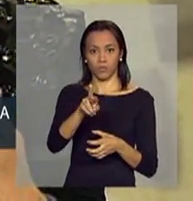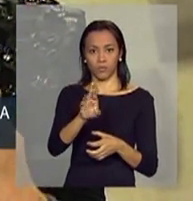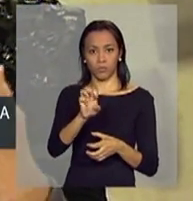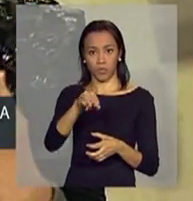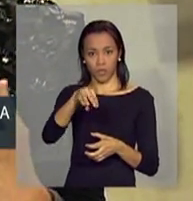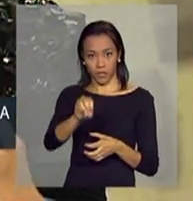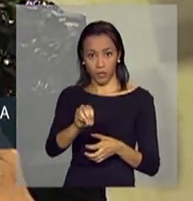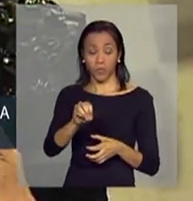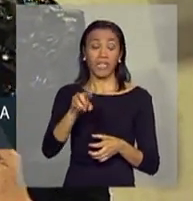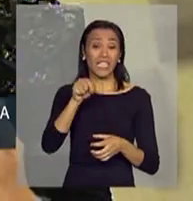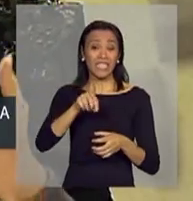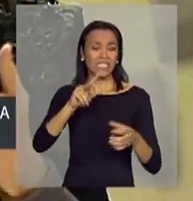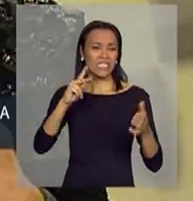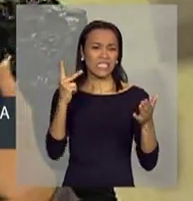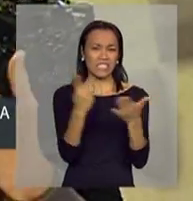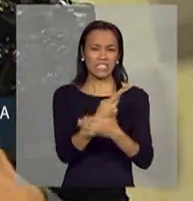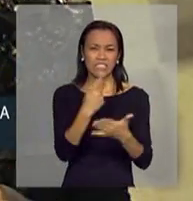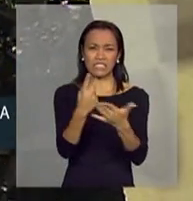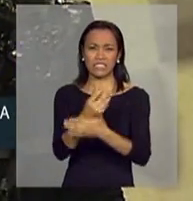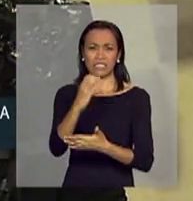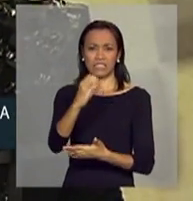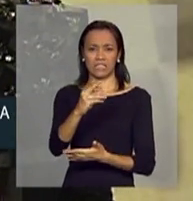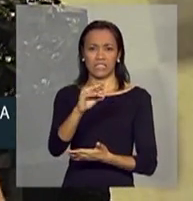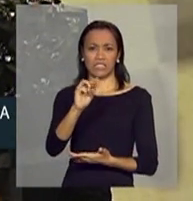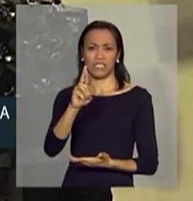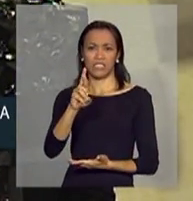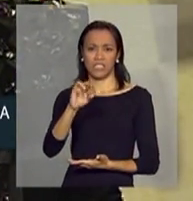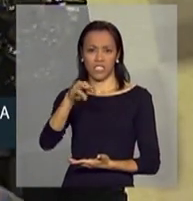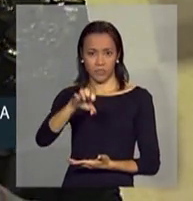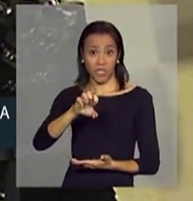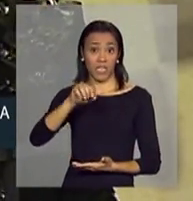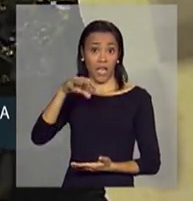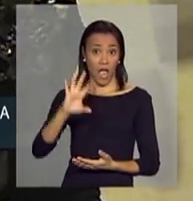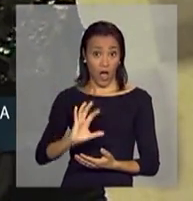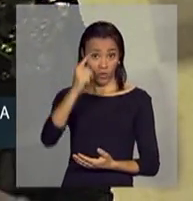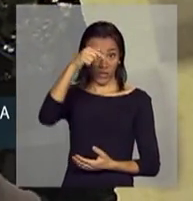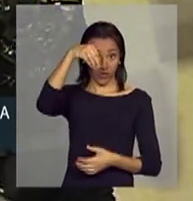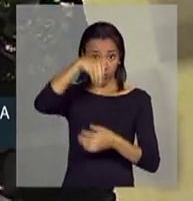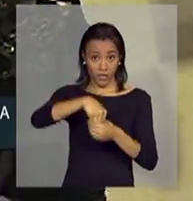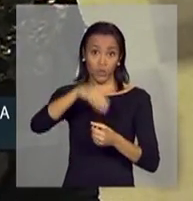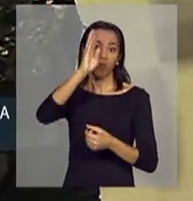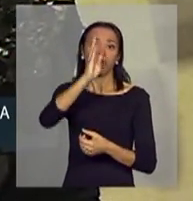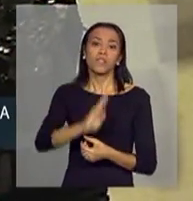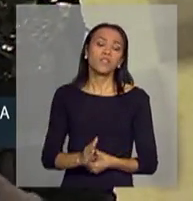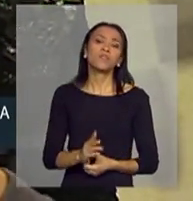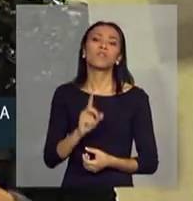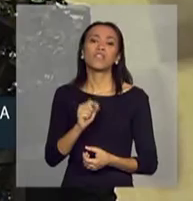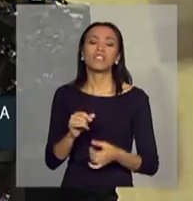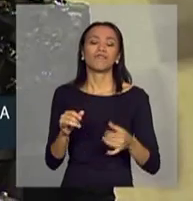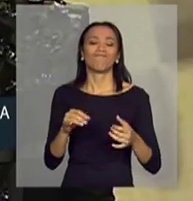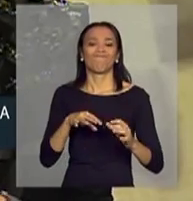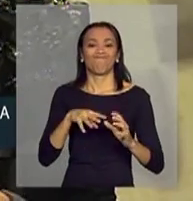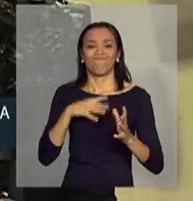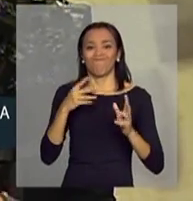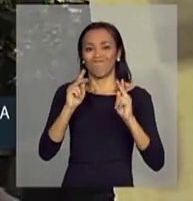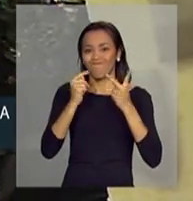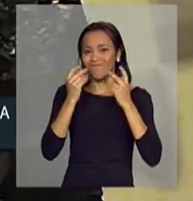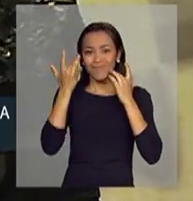essas graves violações são crimes, como foram cometidas no Brasil, são crimes de lesa humanidade e são